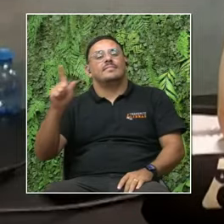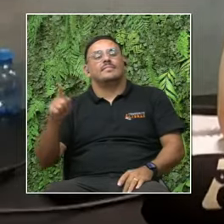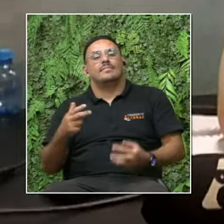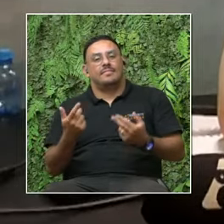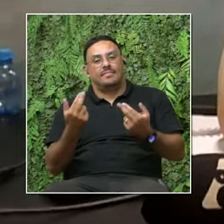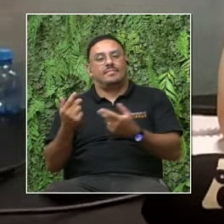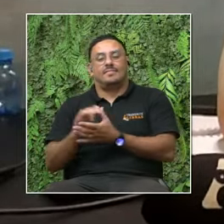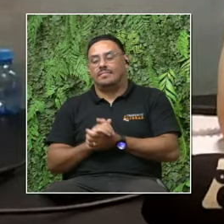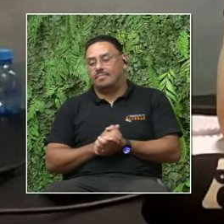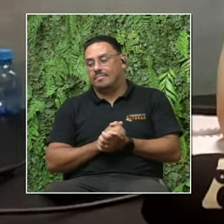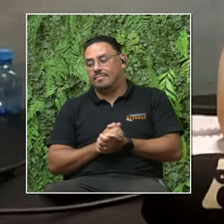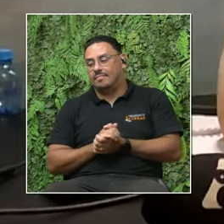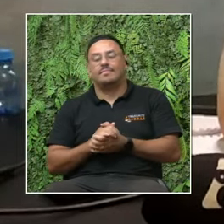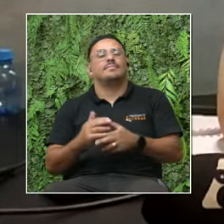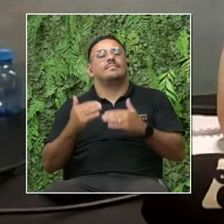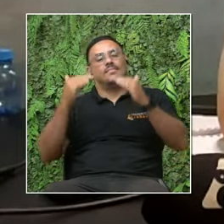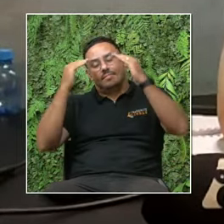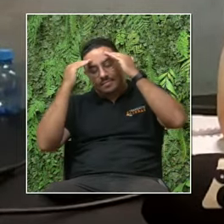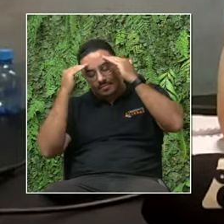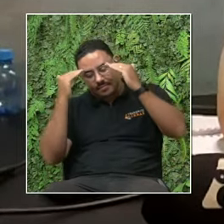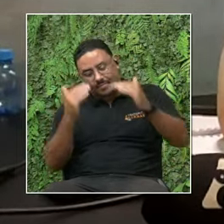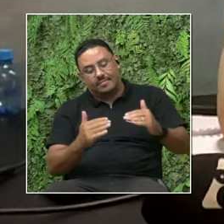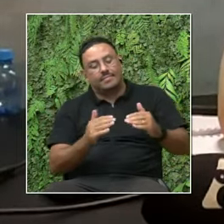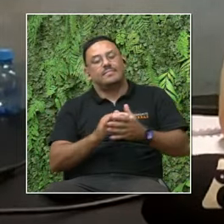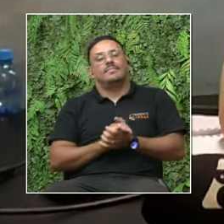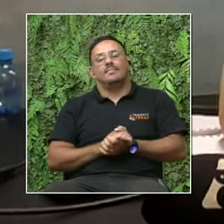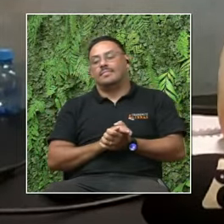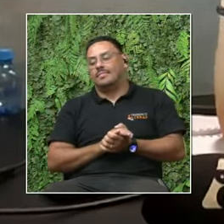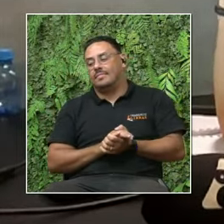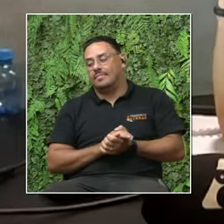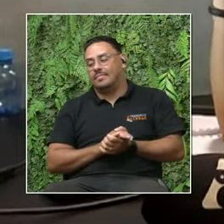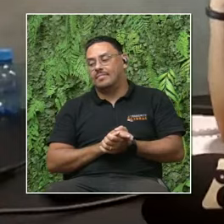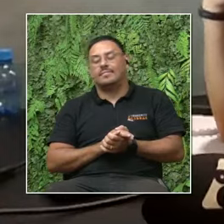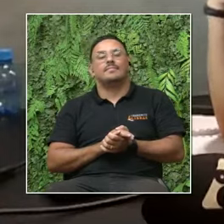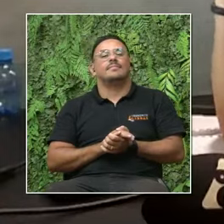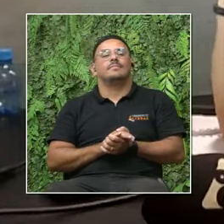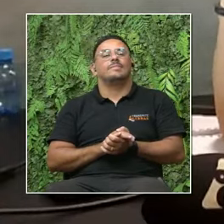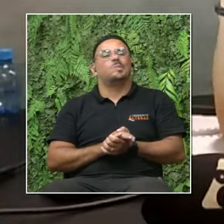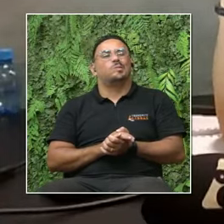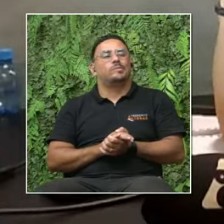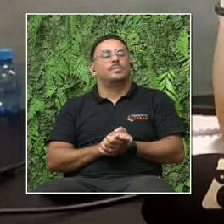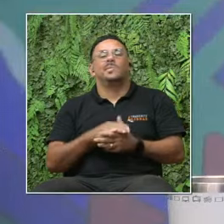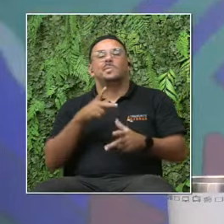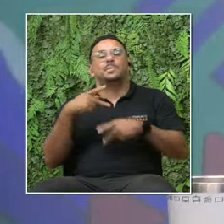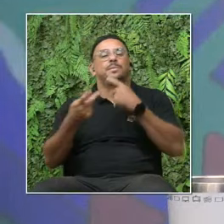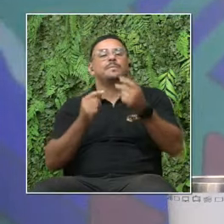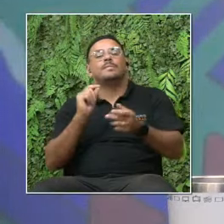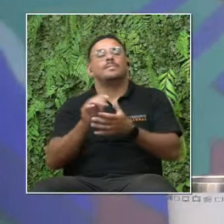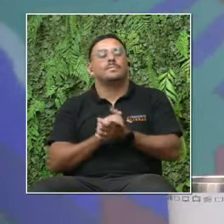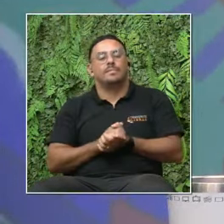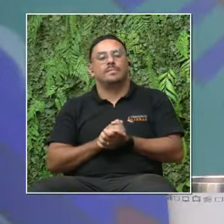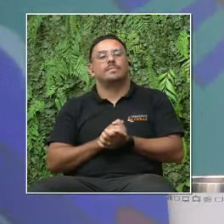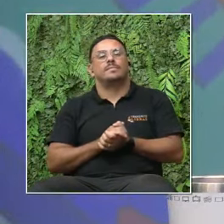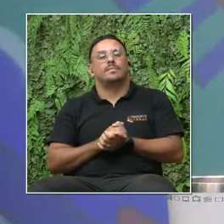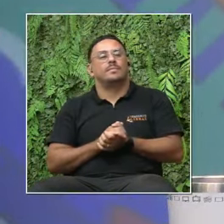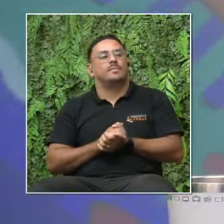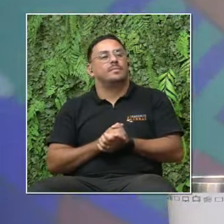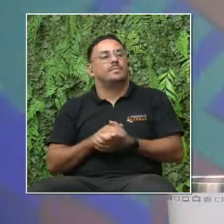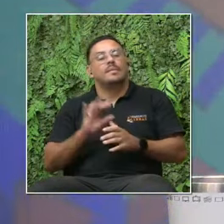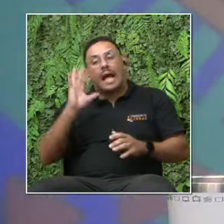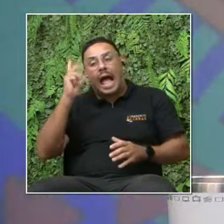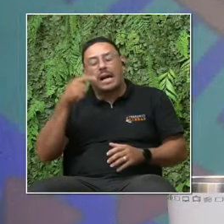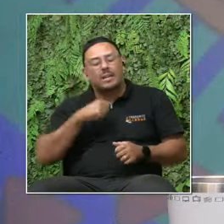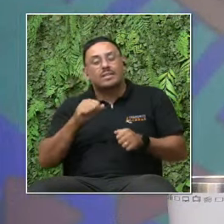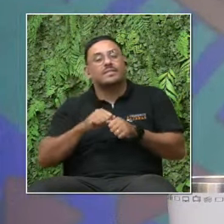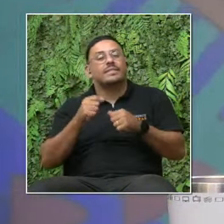estamos vendo lá isso é Respeito velho e eu tava falando Vão achar que eu tô